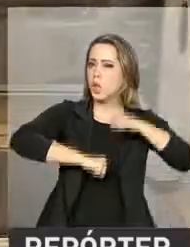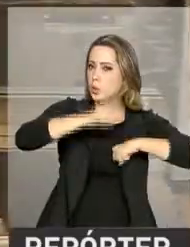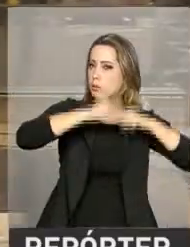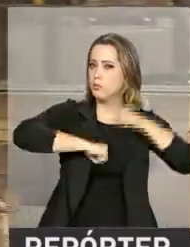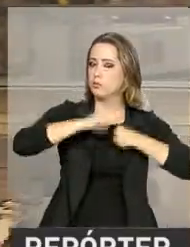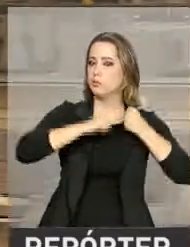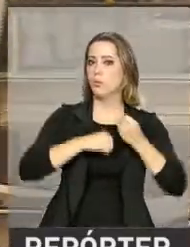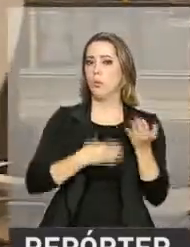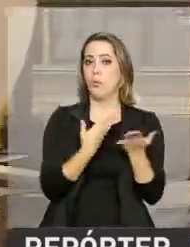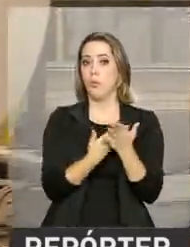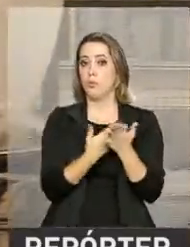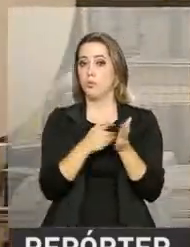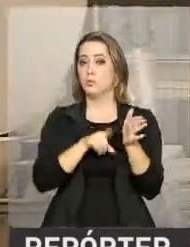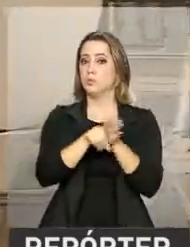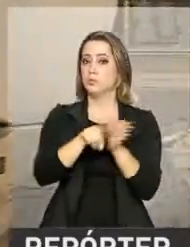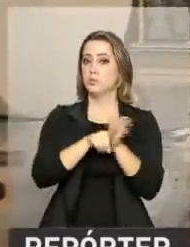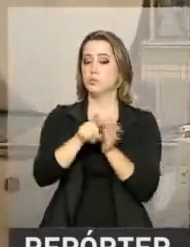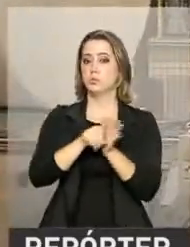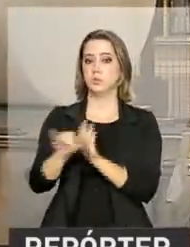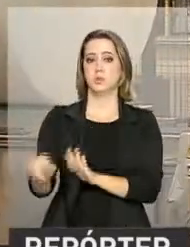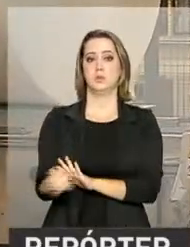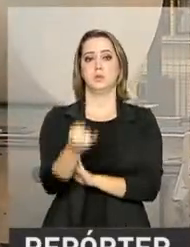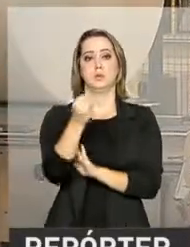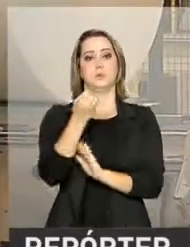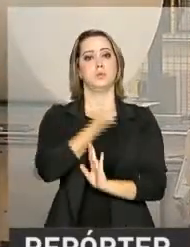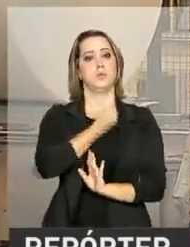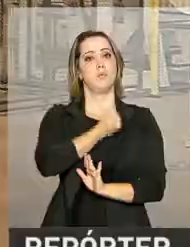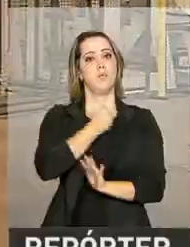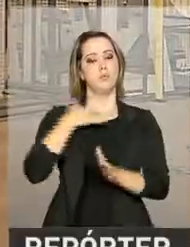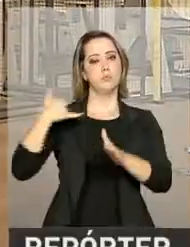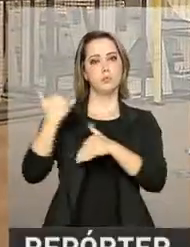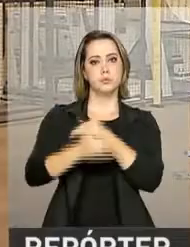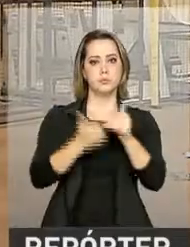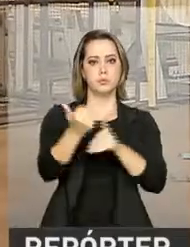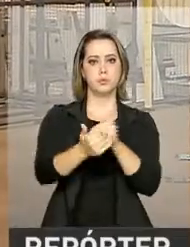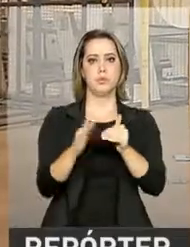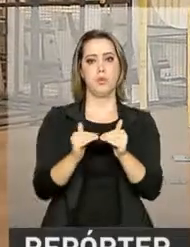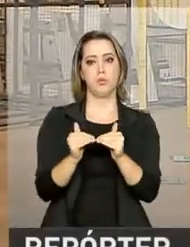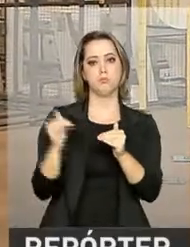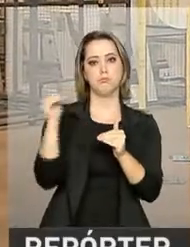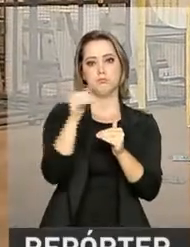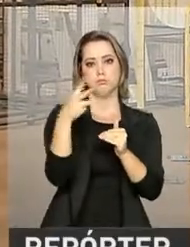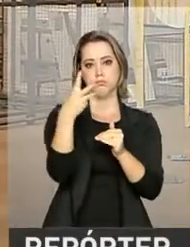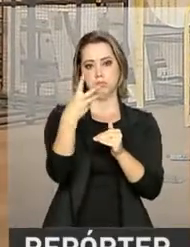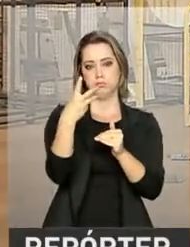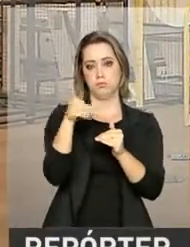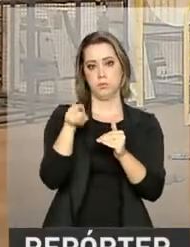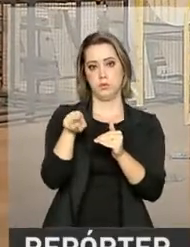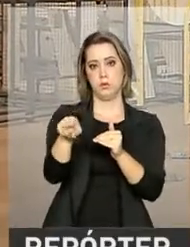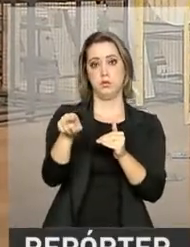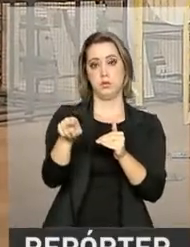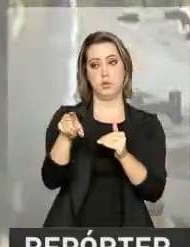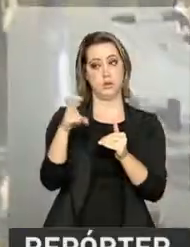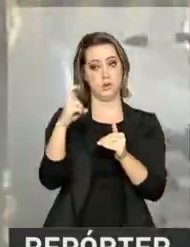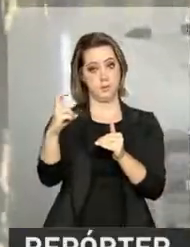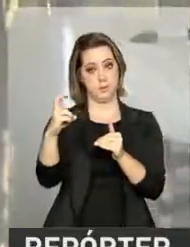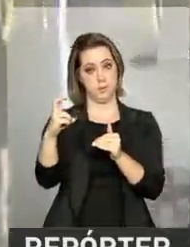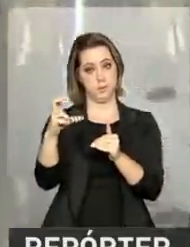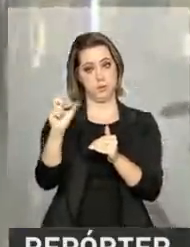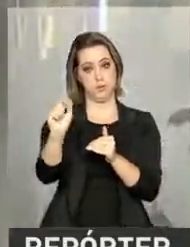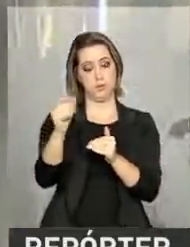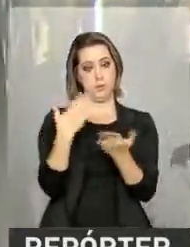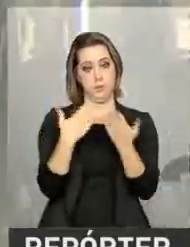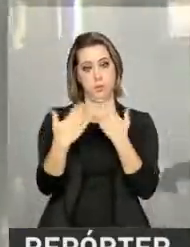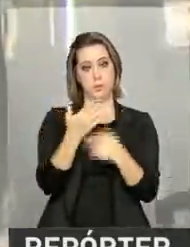indústria o estudo mostra que em janeiro o índice de evolução da produção aumentou três pontos e meio em relação a dezembro